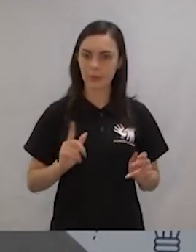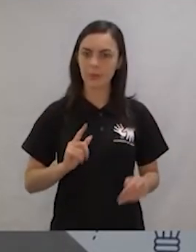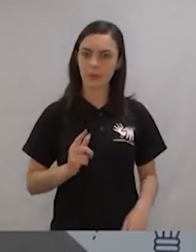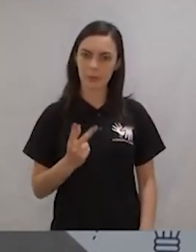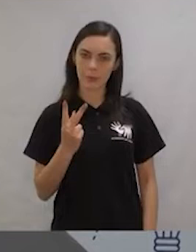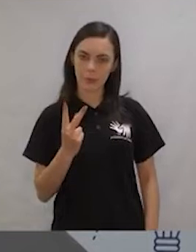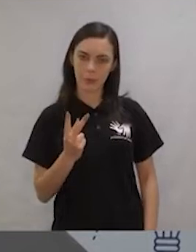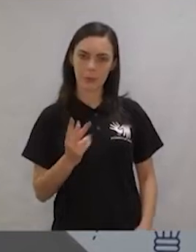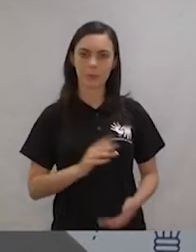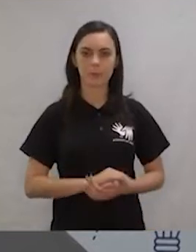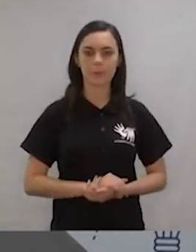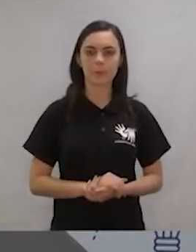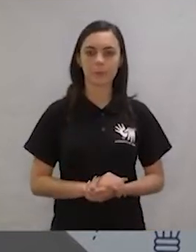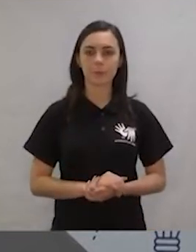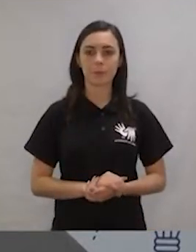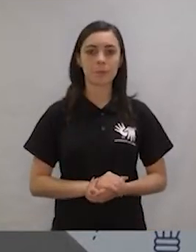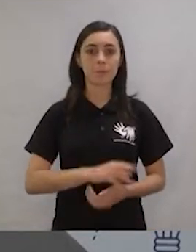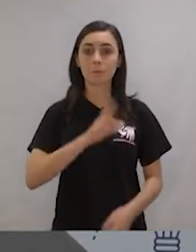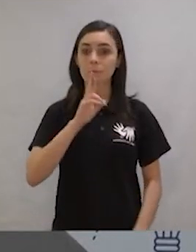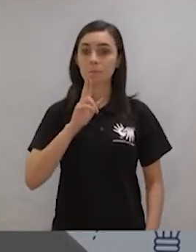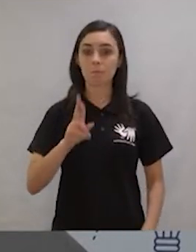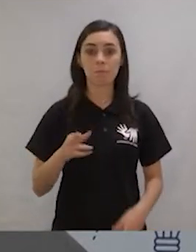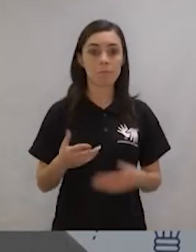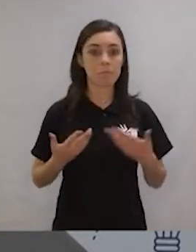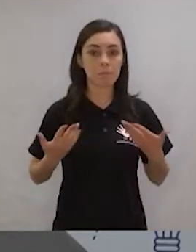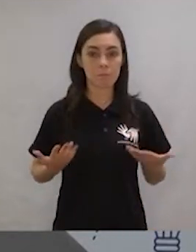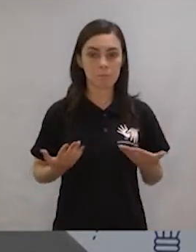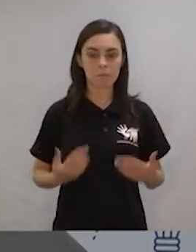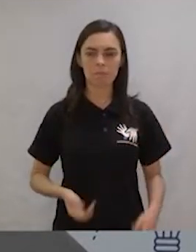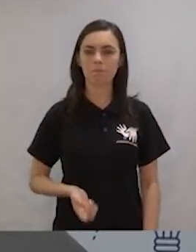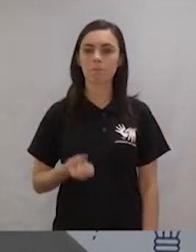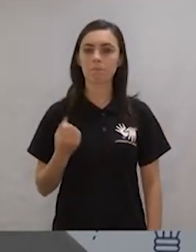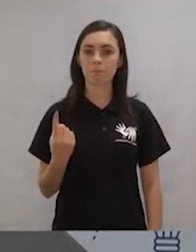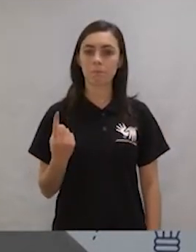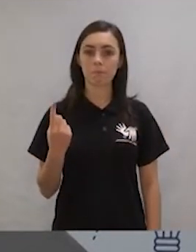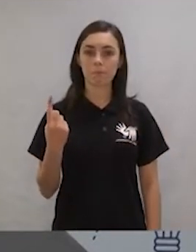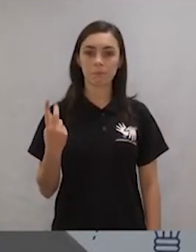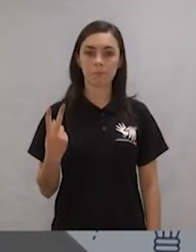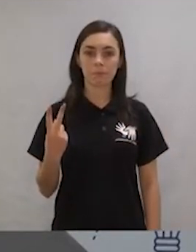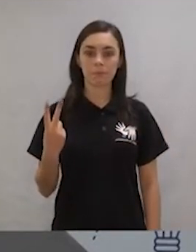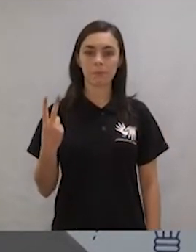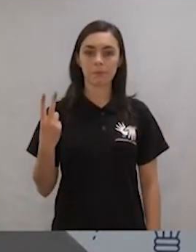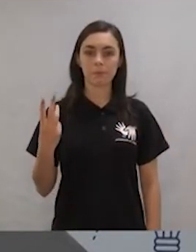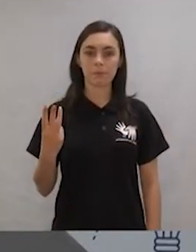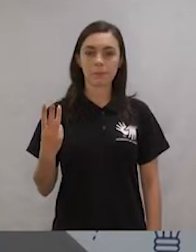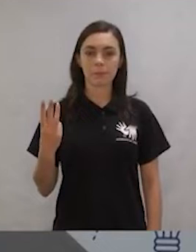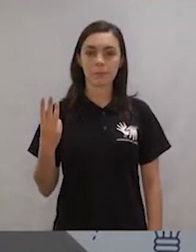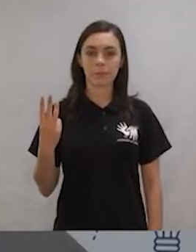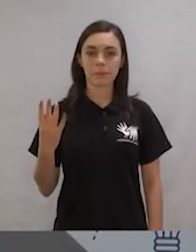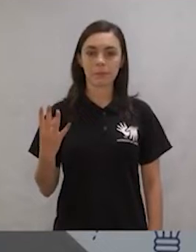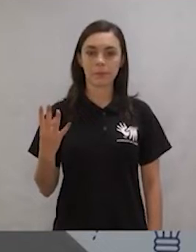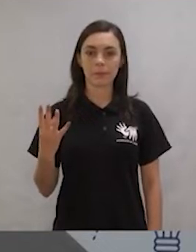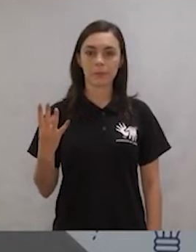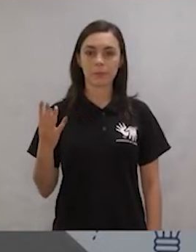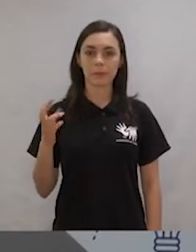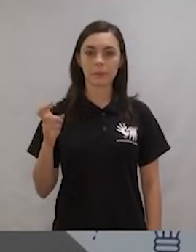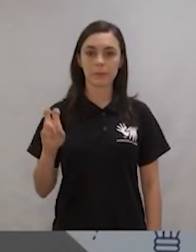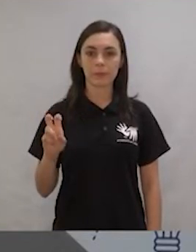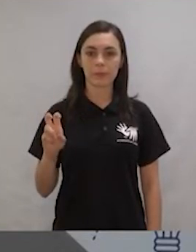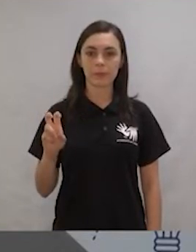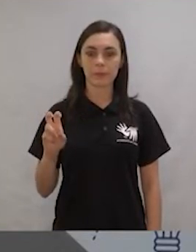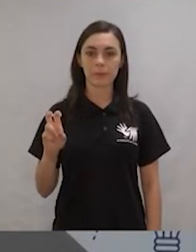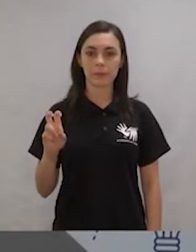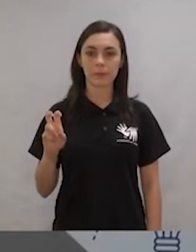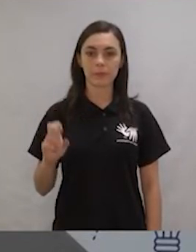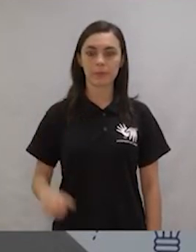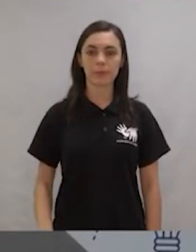quantidade de 2 potes. E o resultado, então, ficou 1, 2, 3,